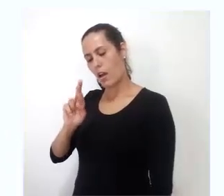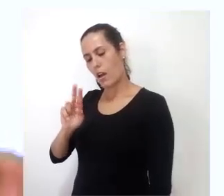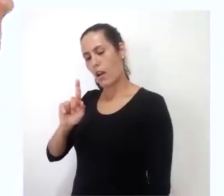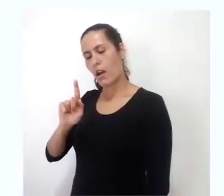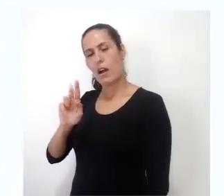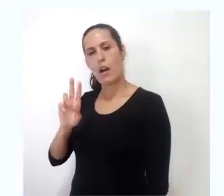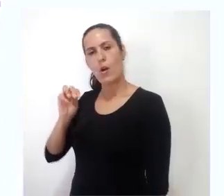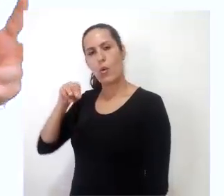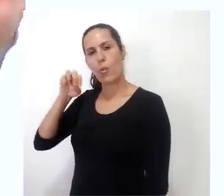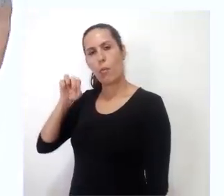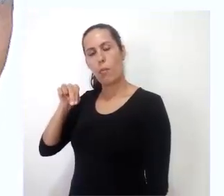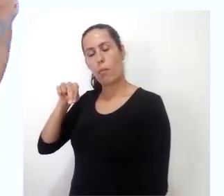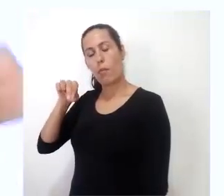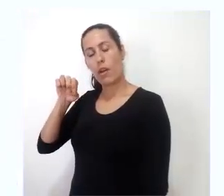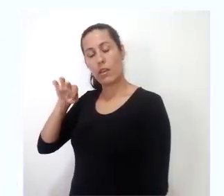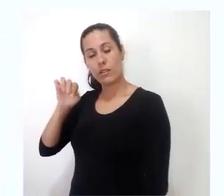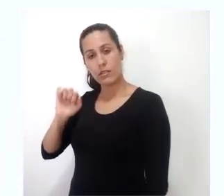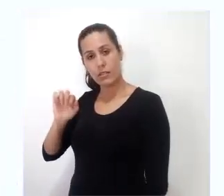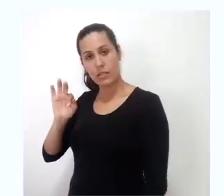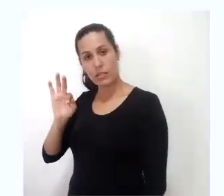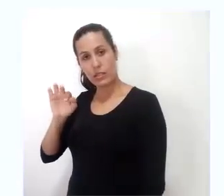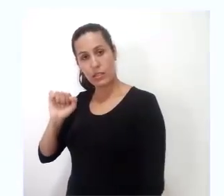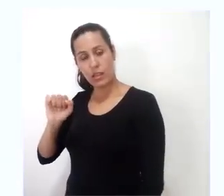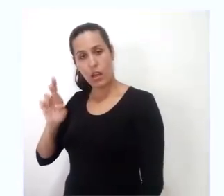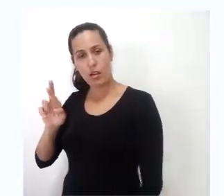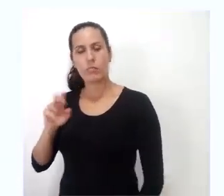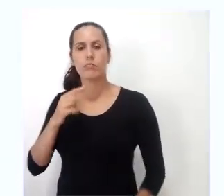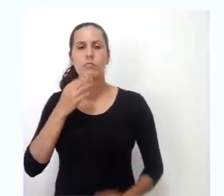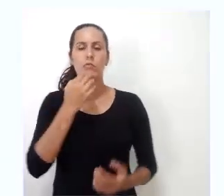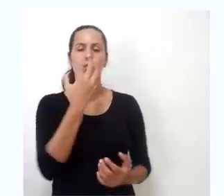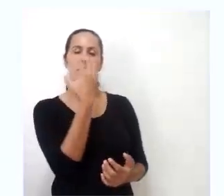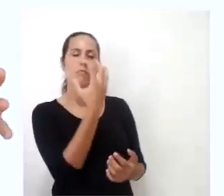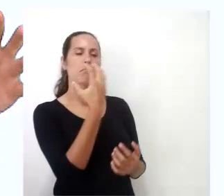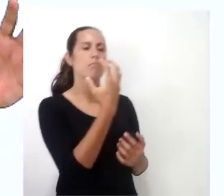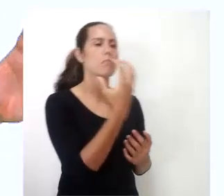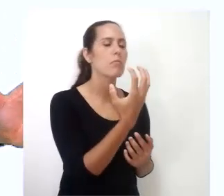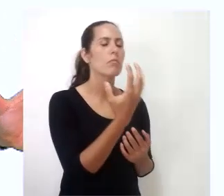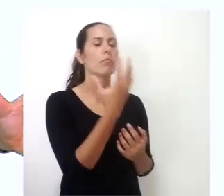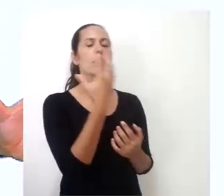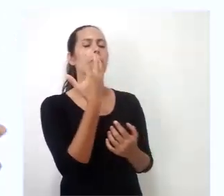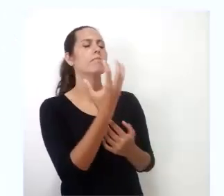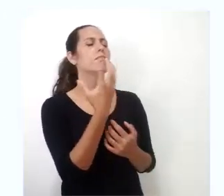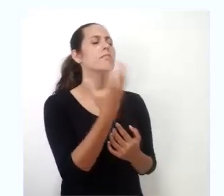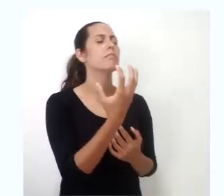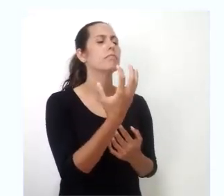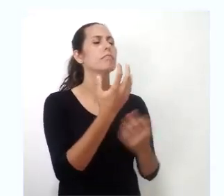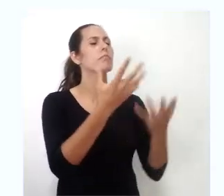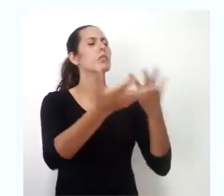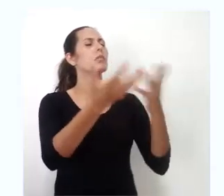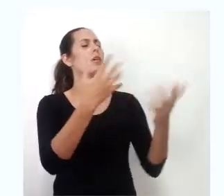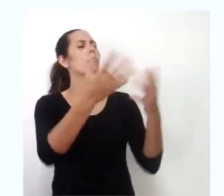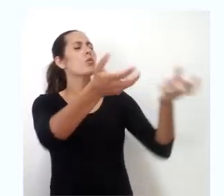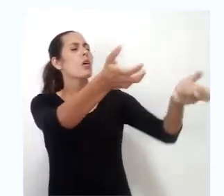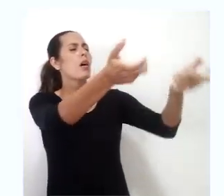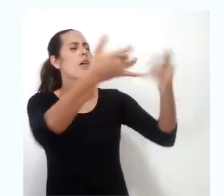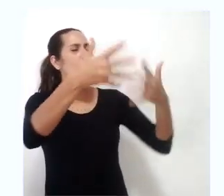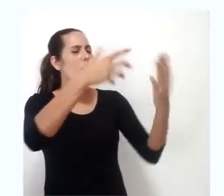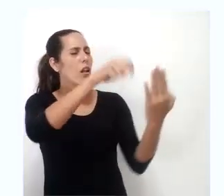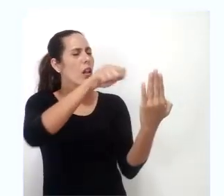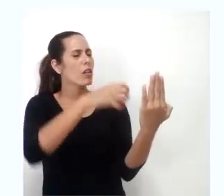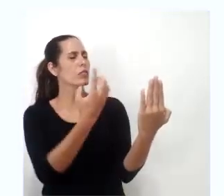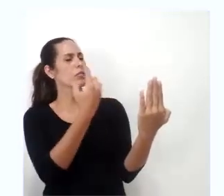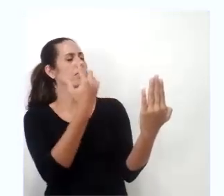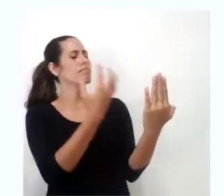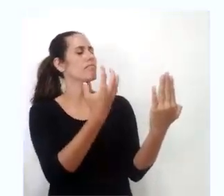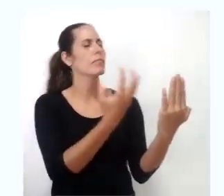Quais são os recursos? Então hoje vamos estudar os recursos, persuasão,